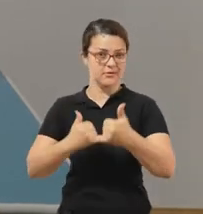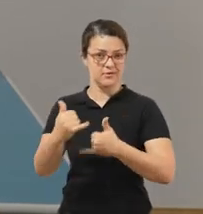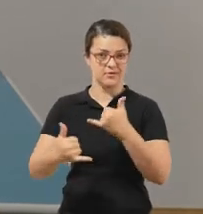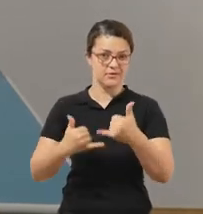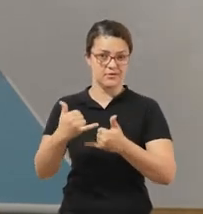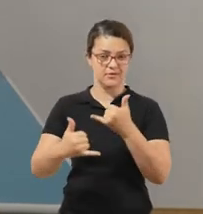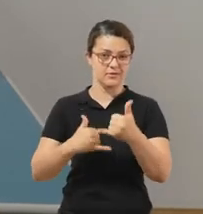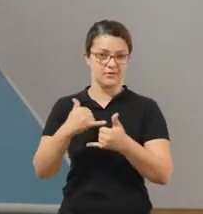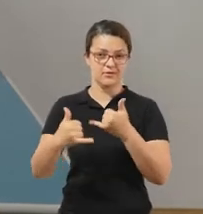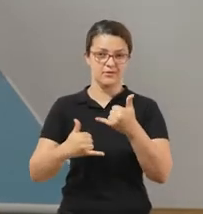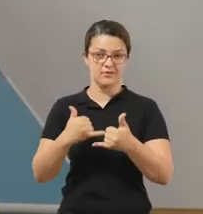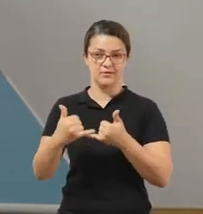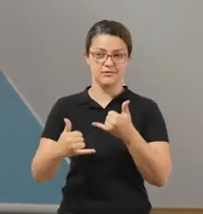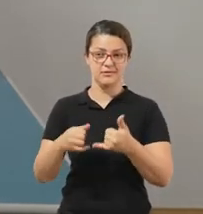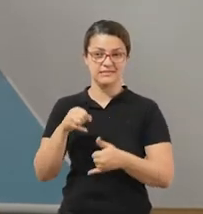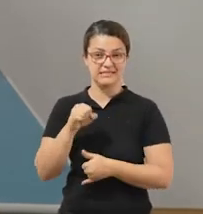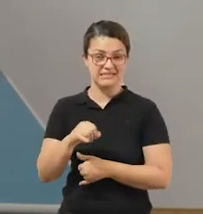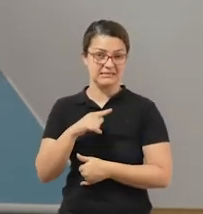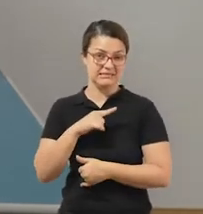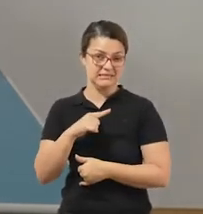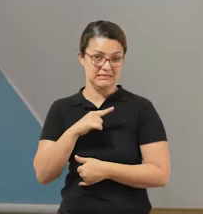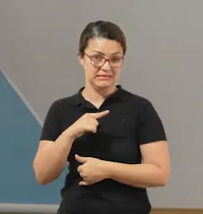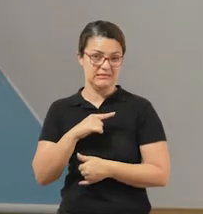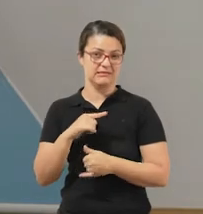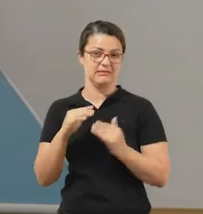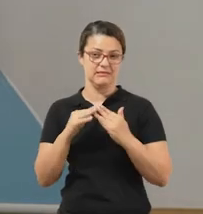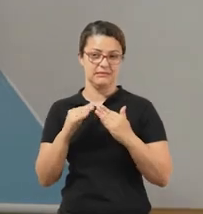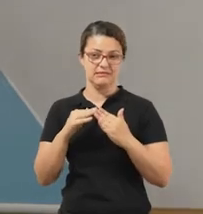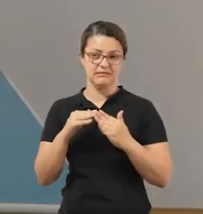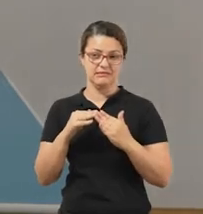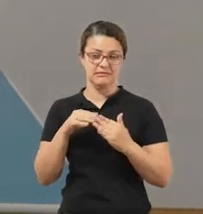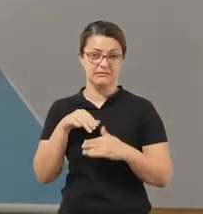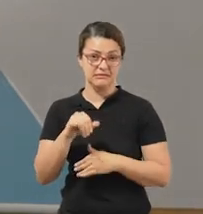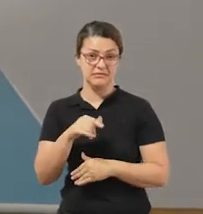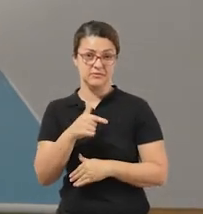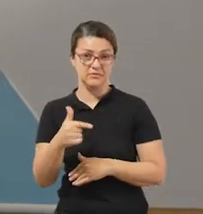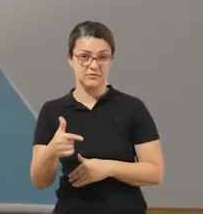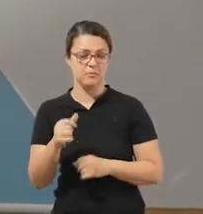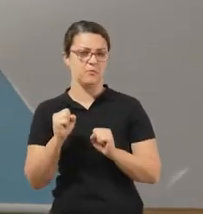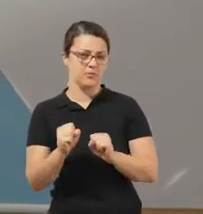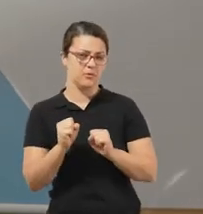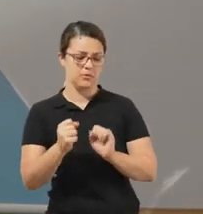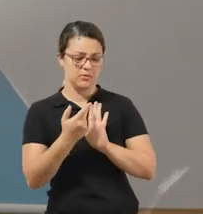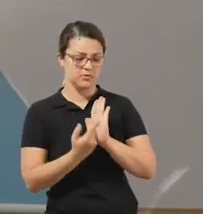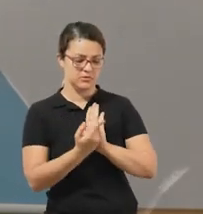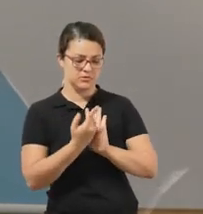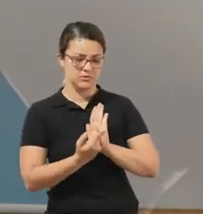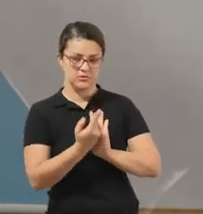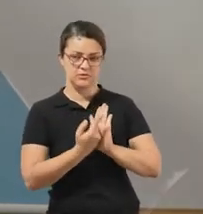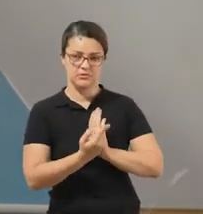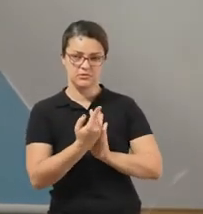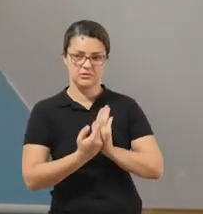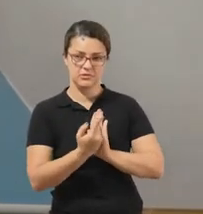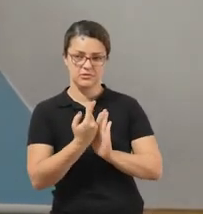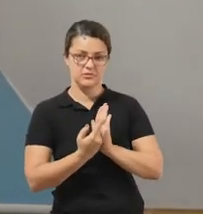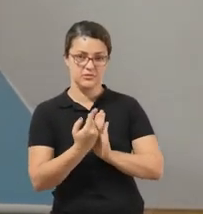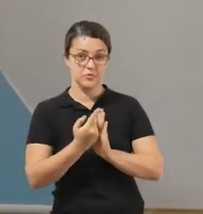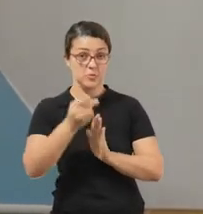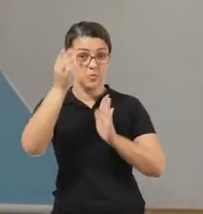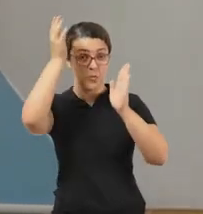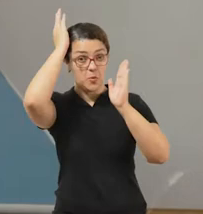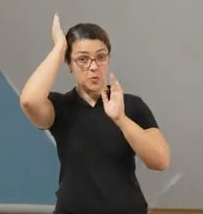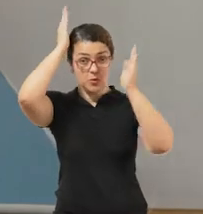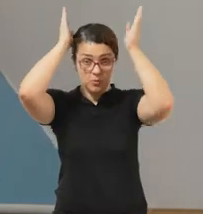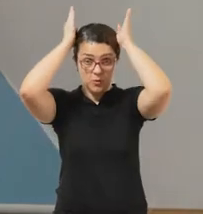tá trabalhando, né? Se você tiver em casa, se você não tiver, você pode estar desenhando. Opa! Você pode estar fazendo desenho, que é